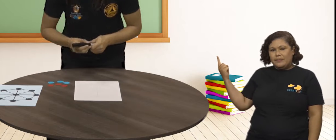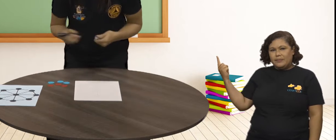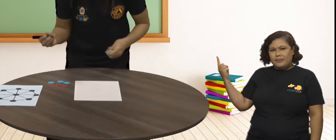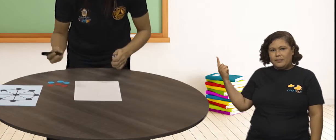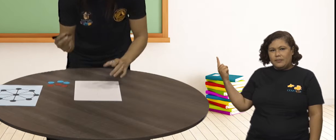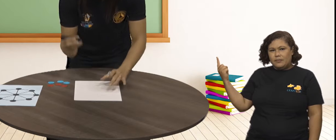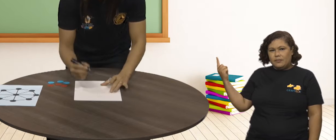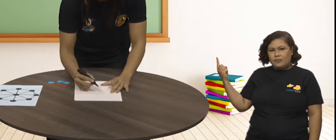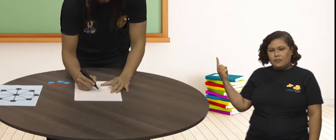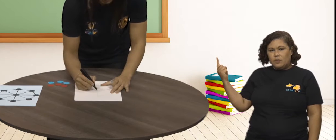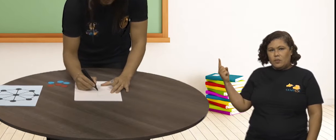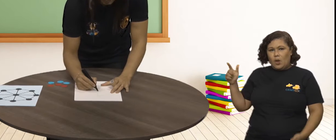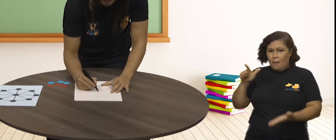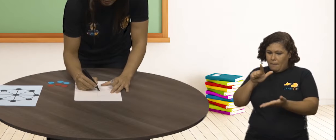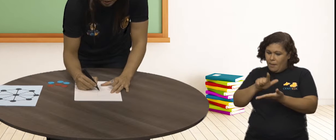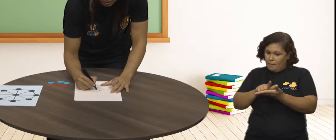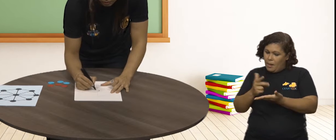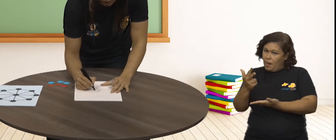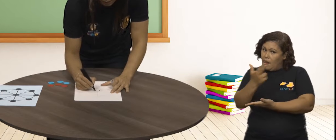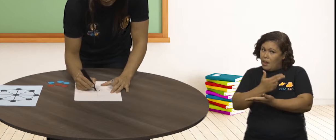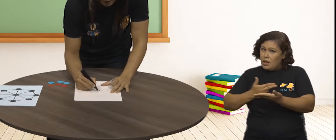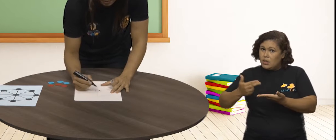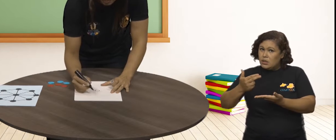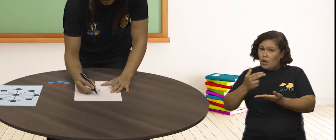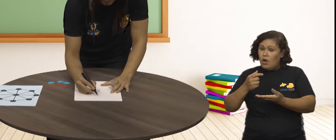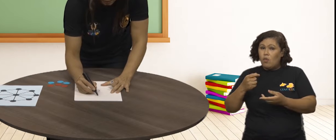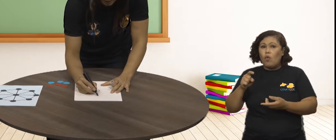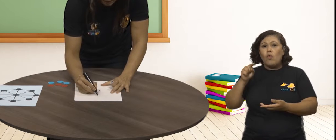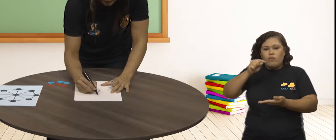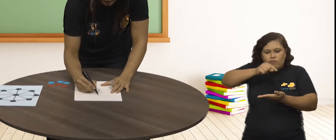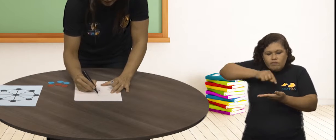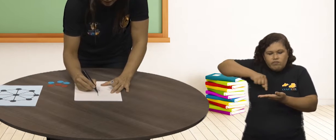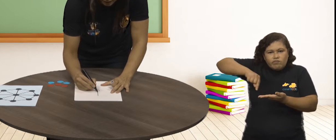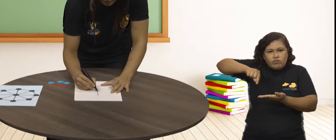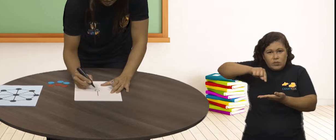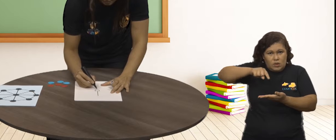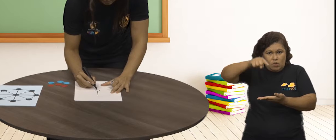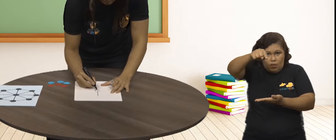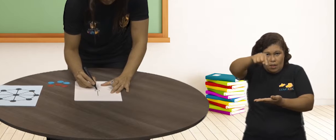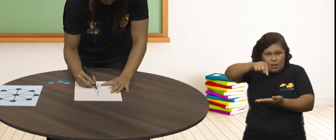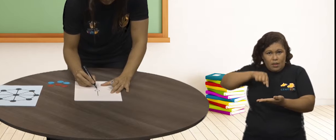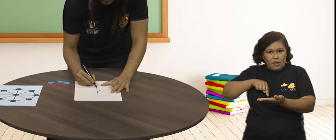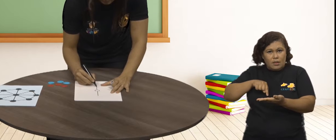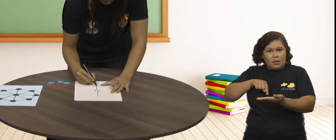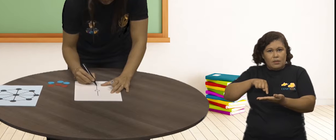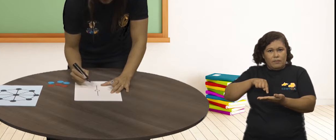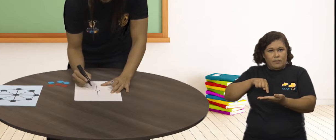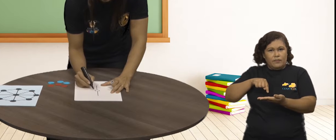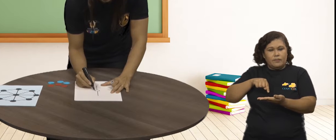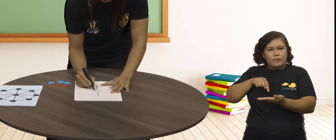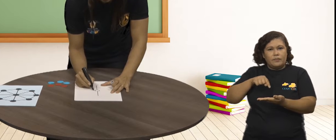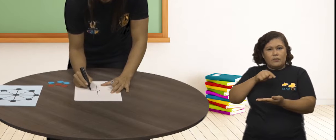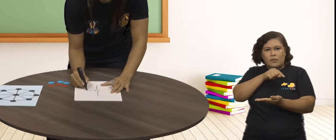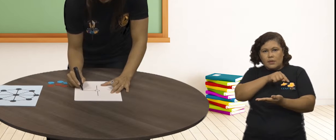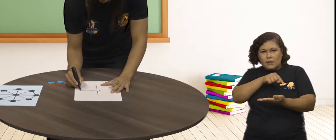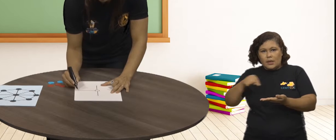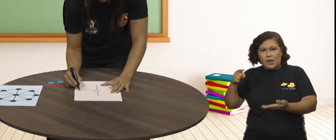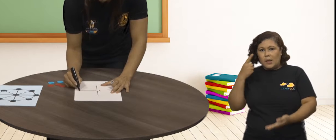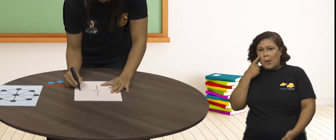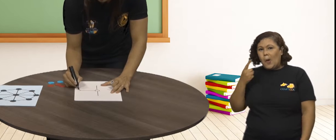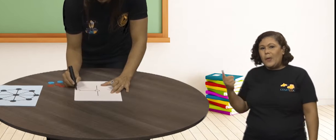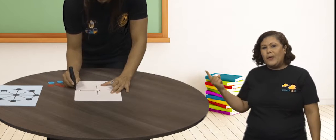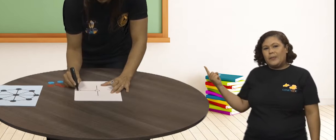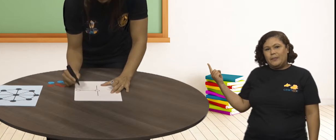Aqui, ó, vou pegar aqui, fazer um círculo ao meio, uma linha reta, aqui pro lado,